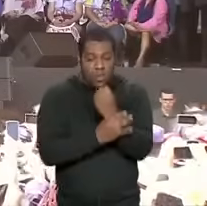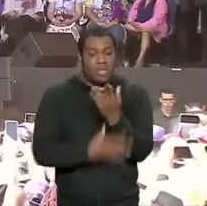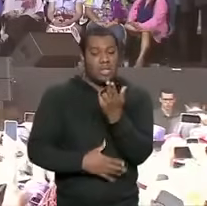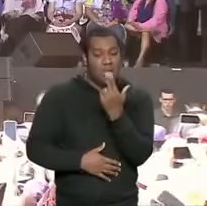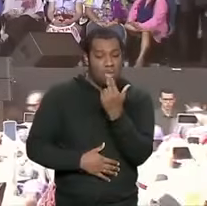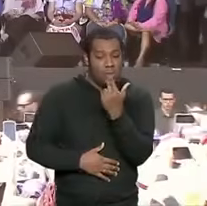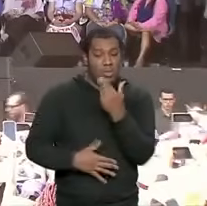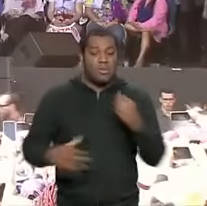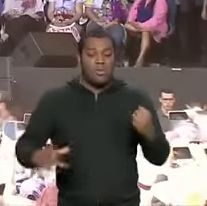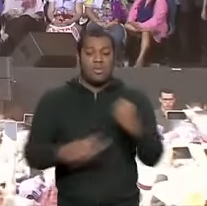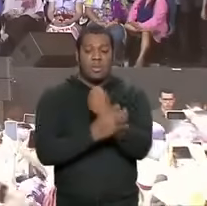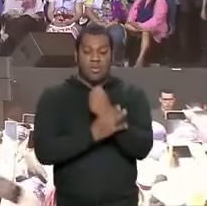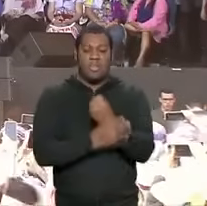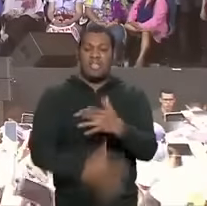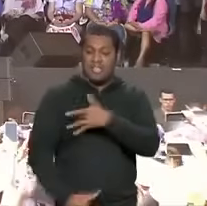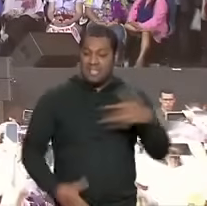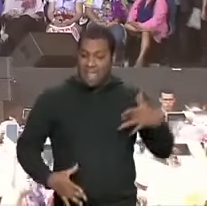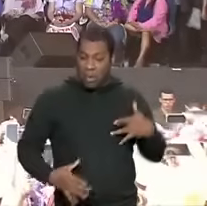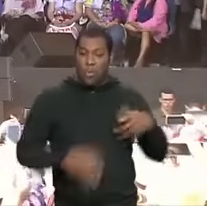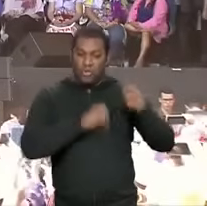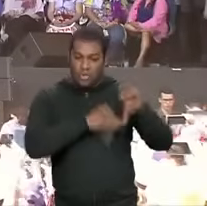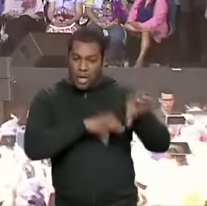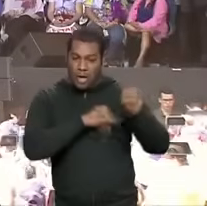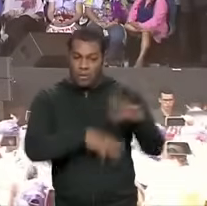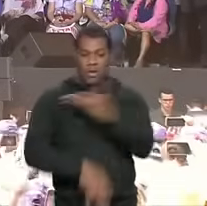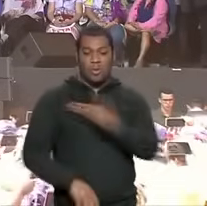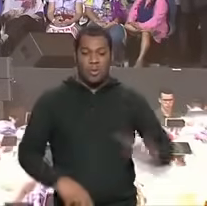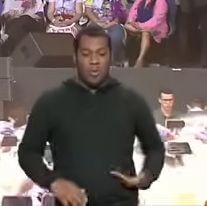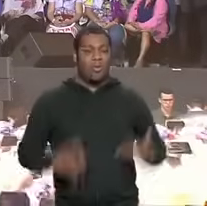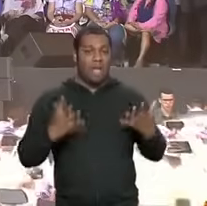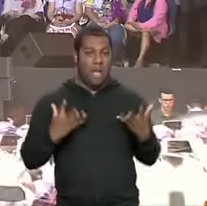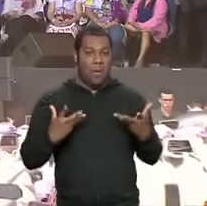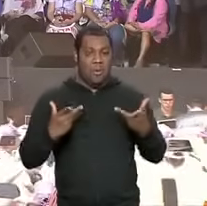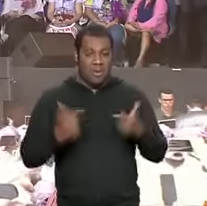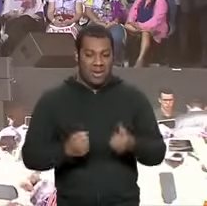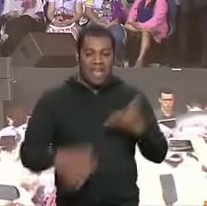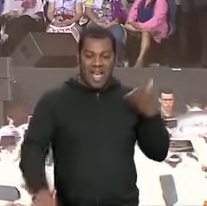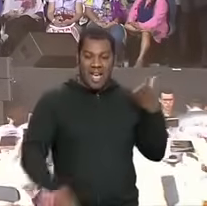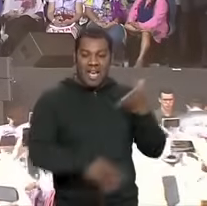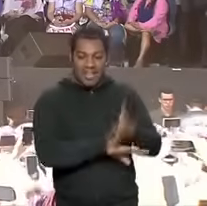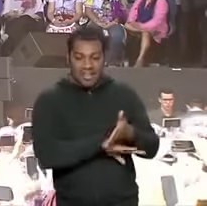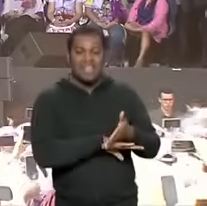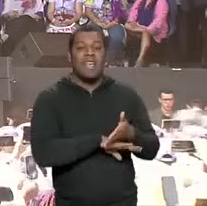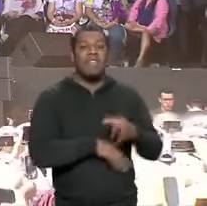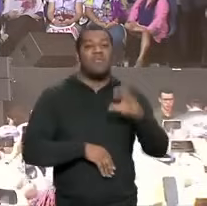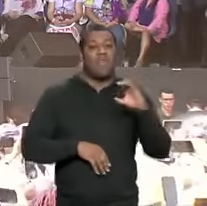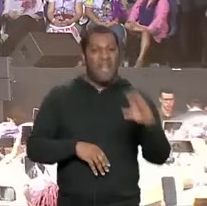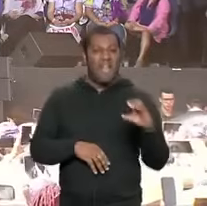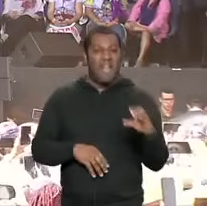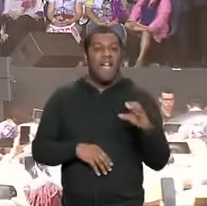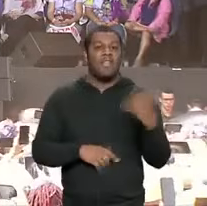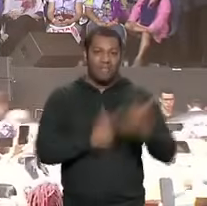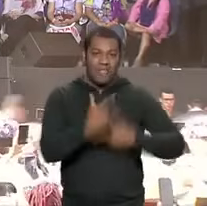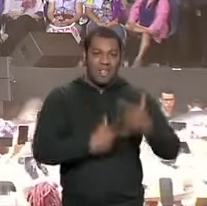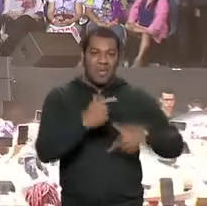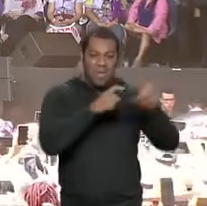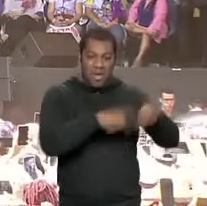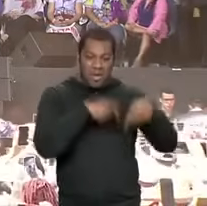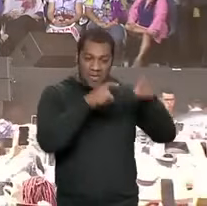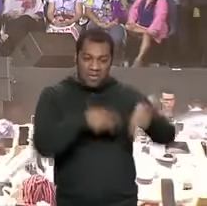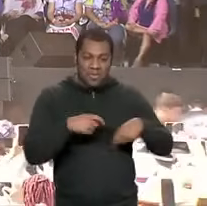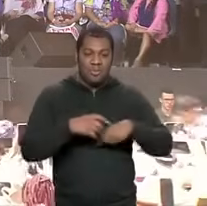pela qualidade da Saúde da educação pública pelo afeta a terra e crédito para produção pela